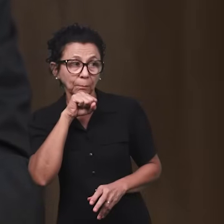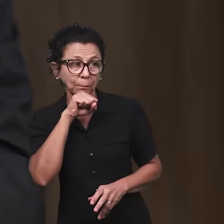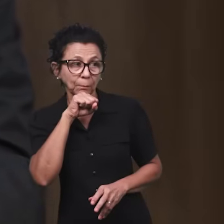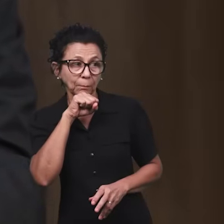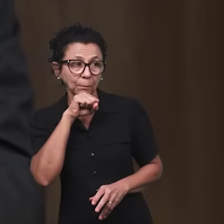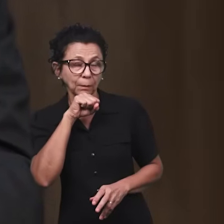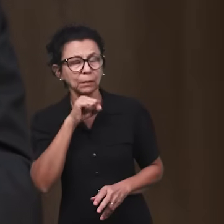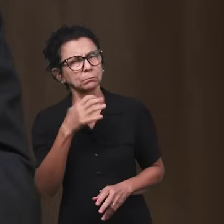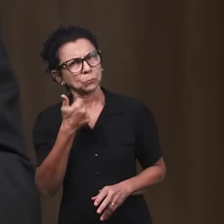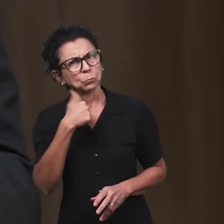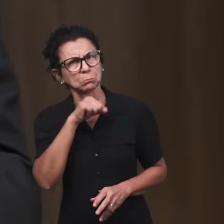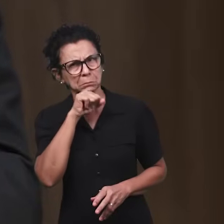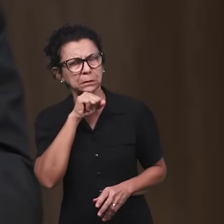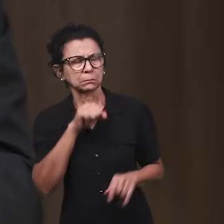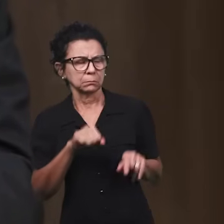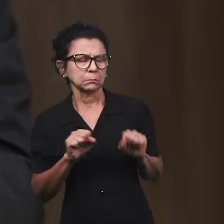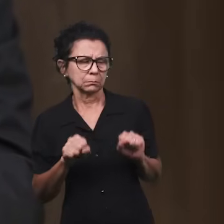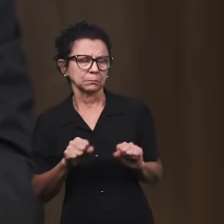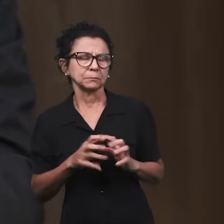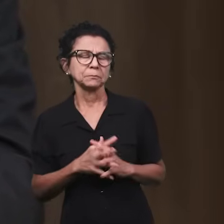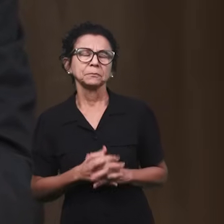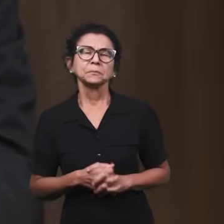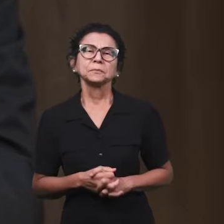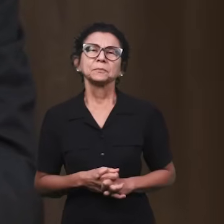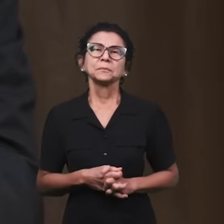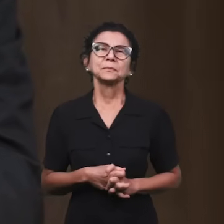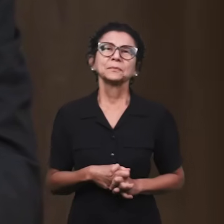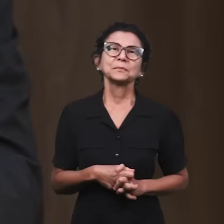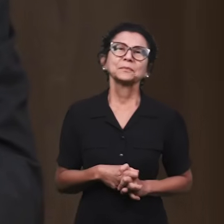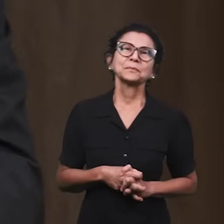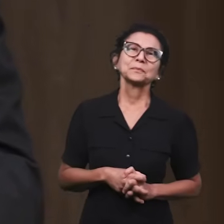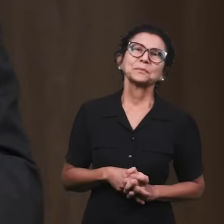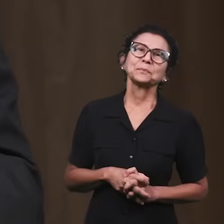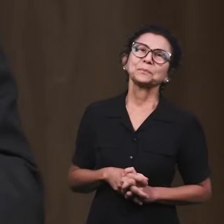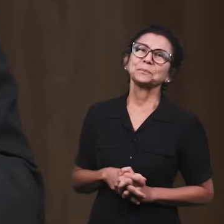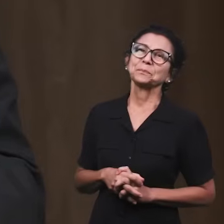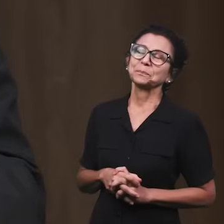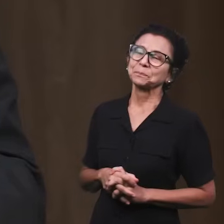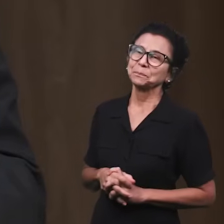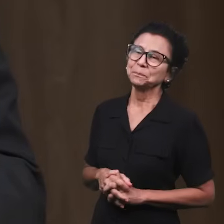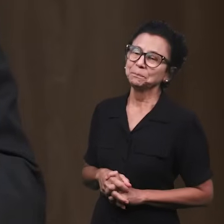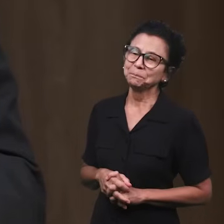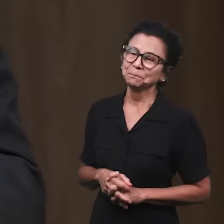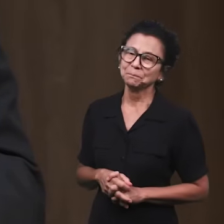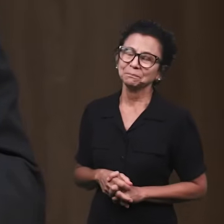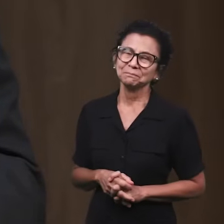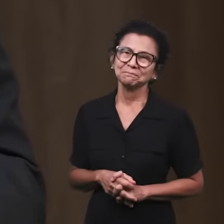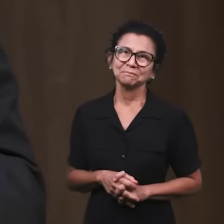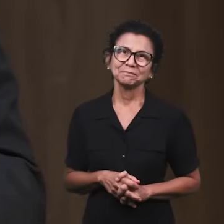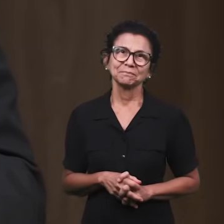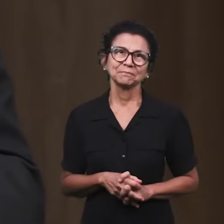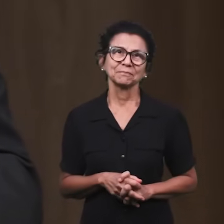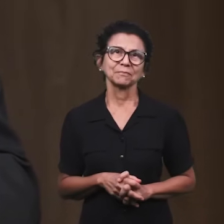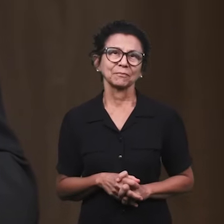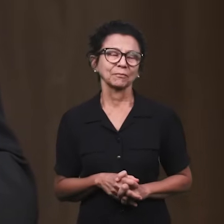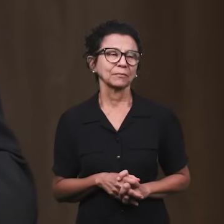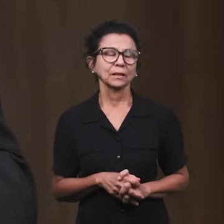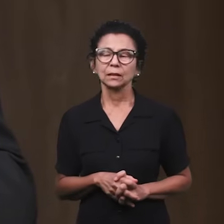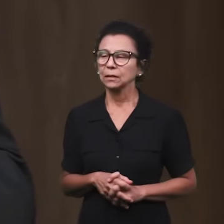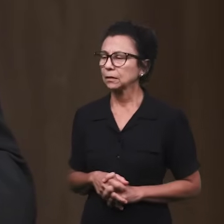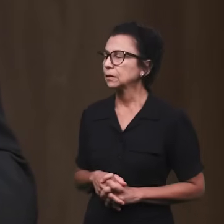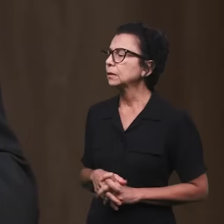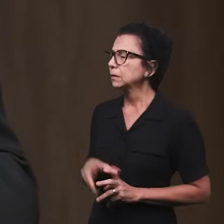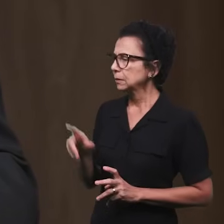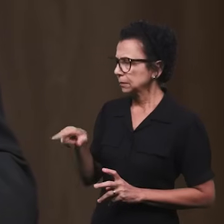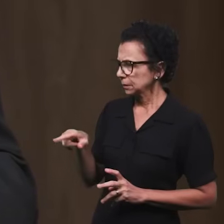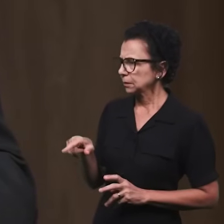menininha, ou a mãe também, né, pode ser, né? E aí, nós precisamos ver o seguinte, você sim, filha, pode